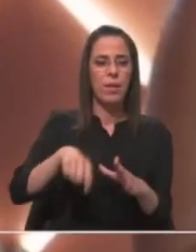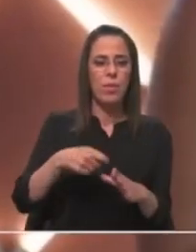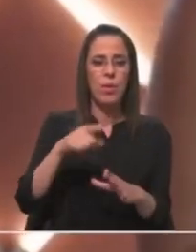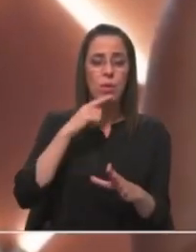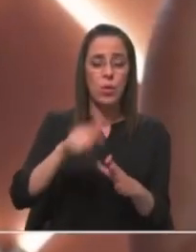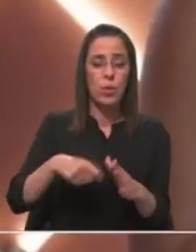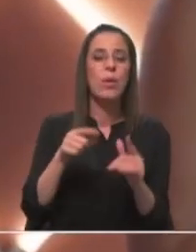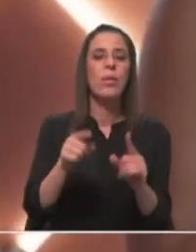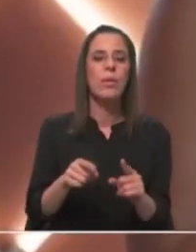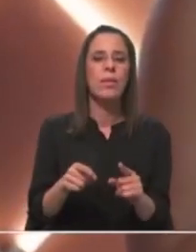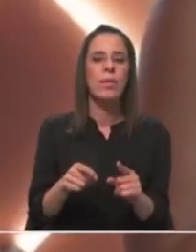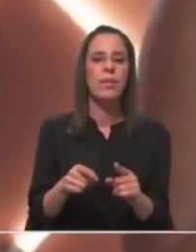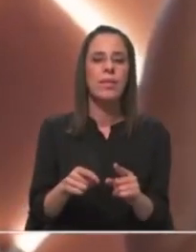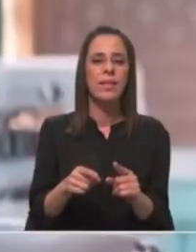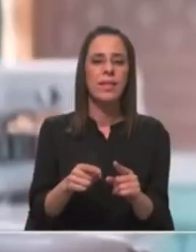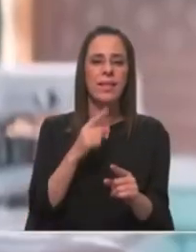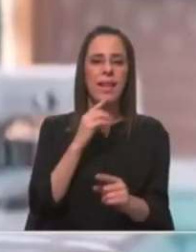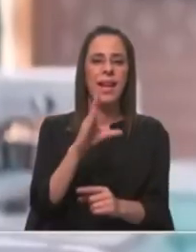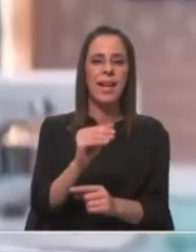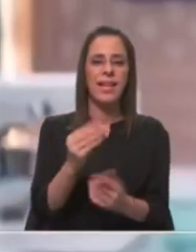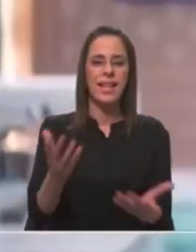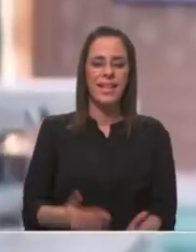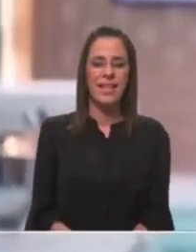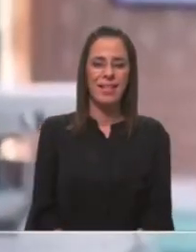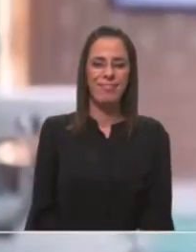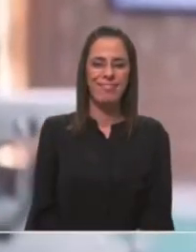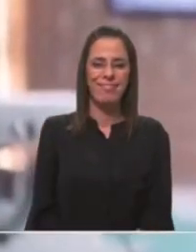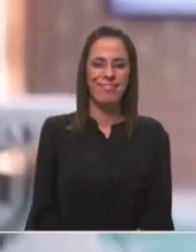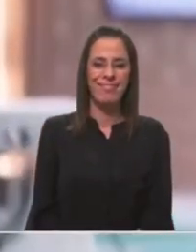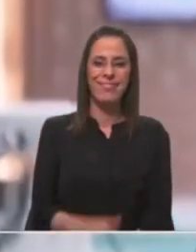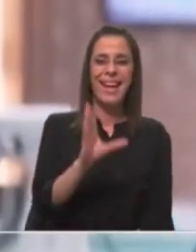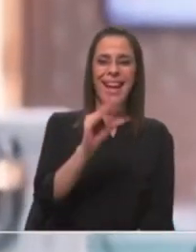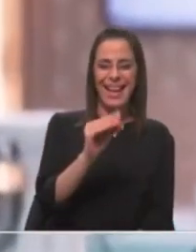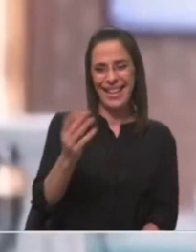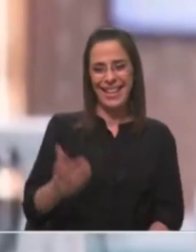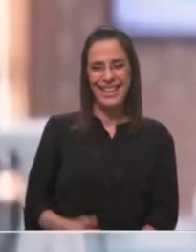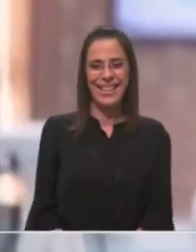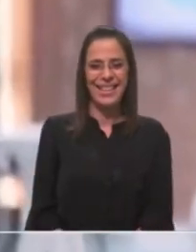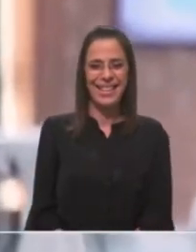bolo é 10. 10, Maria da Paz!